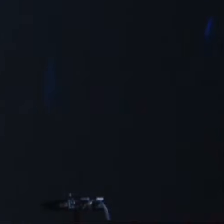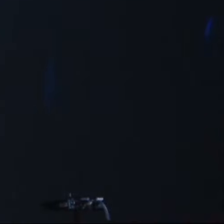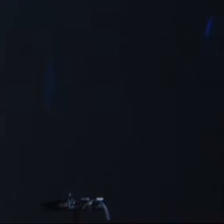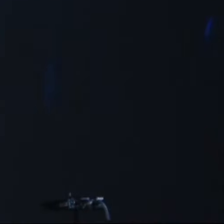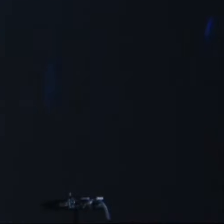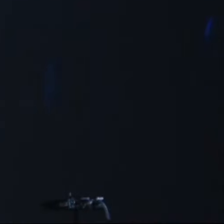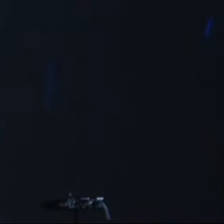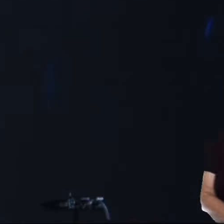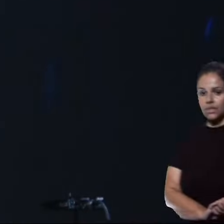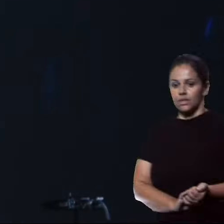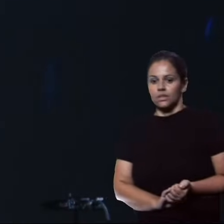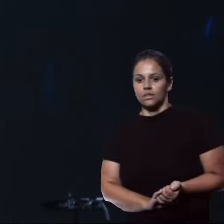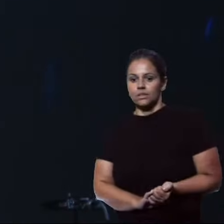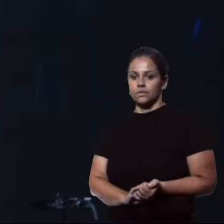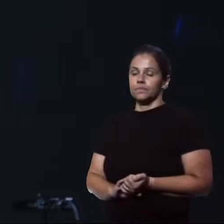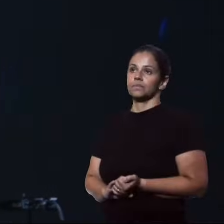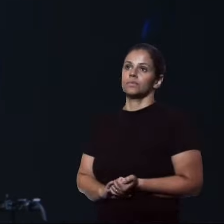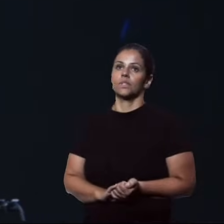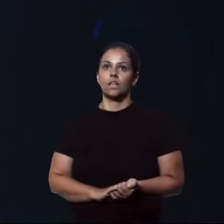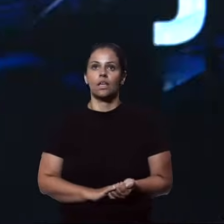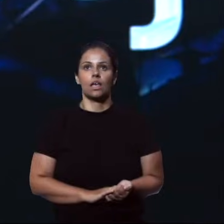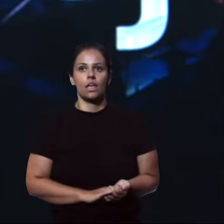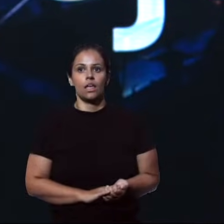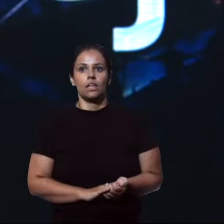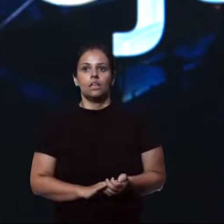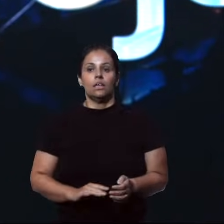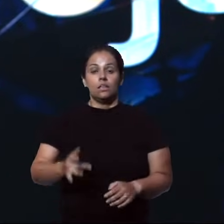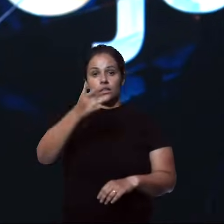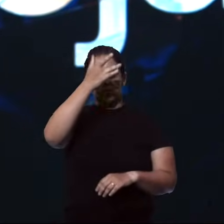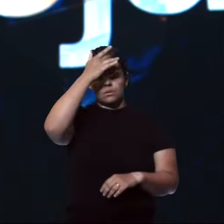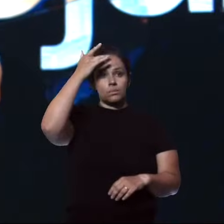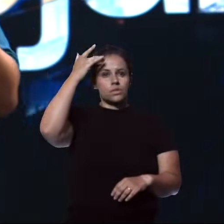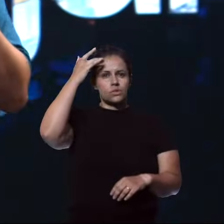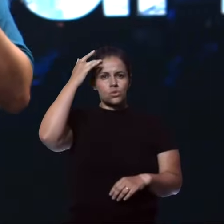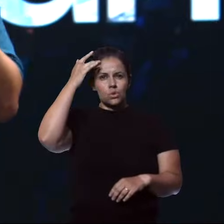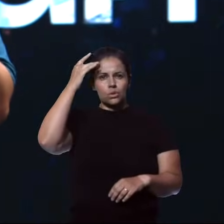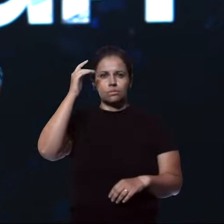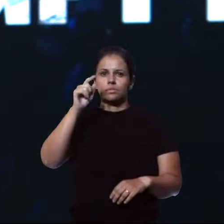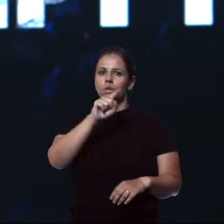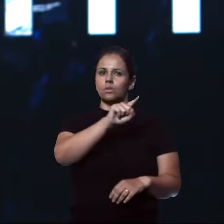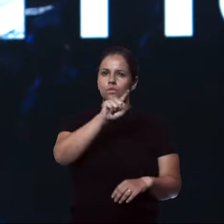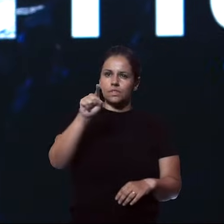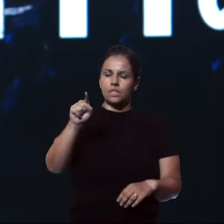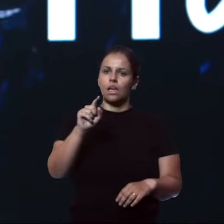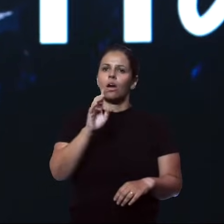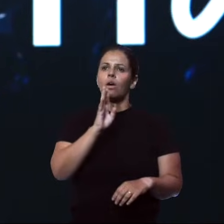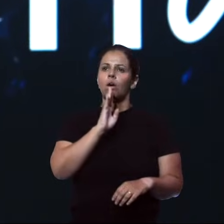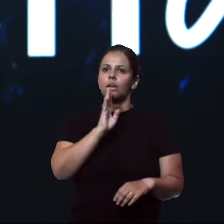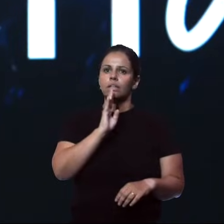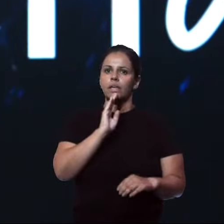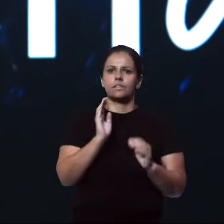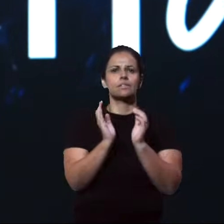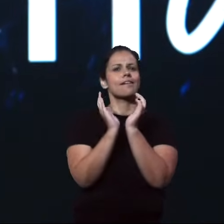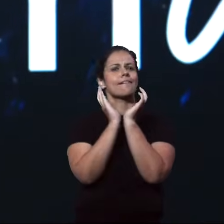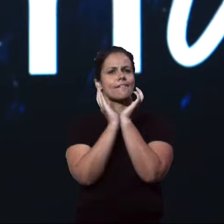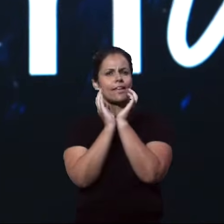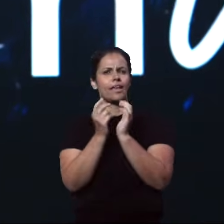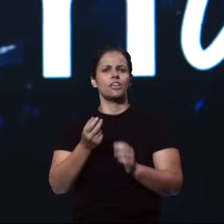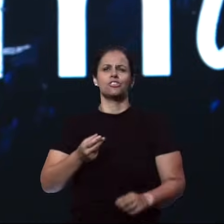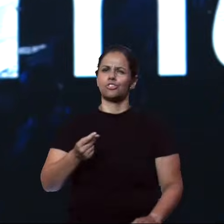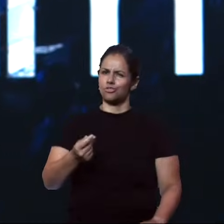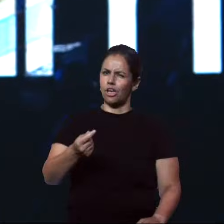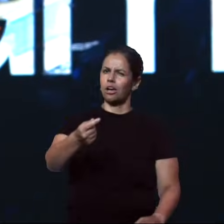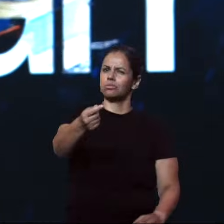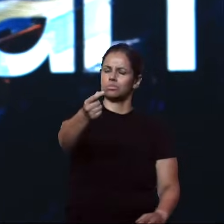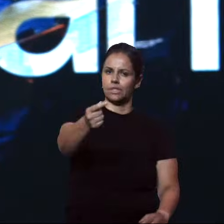Espírito. E aquele que todo mundo conhece, se você é crente há pouco tempo também, você conhece. Se você não for crente, talvez você já tenha ouvido falar,